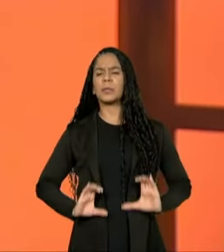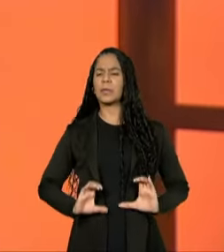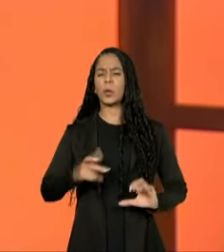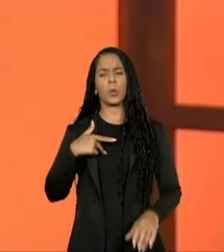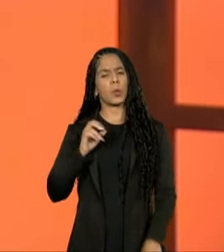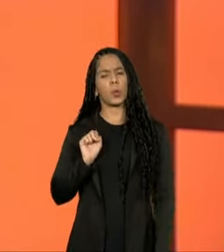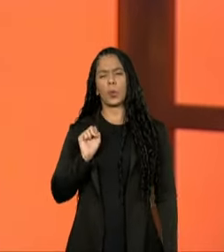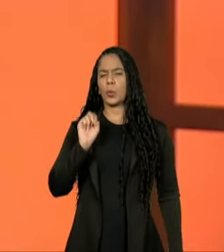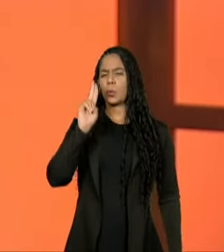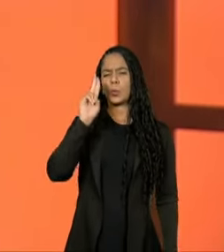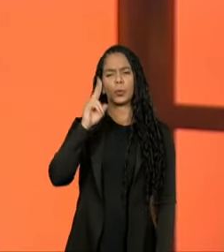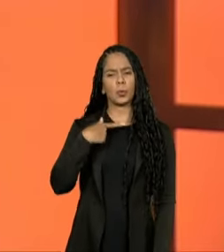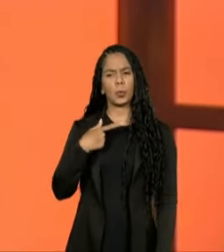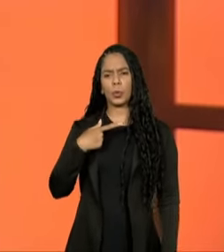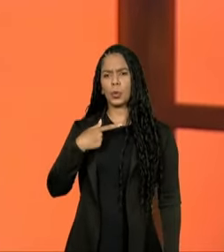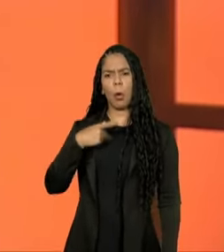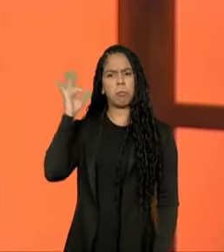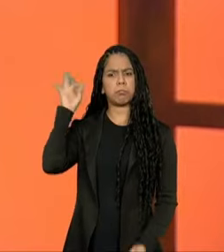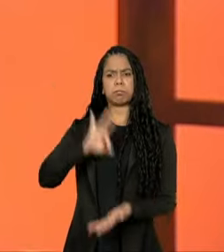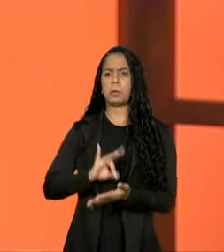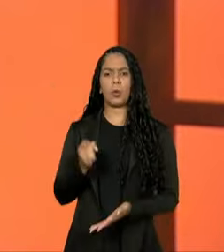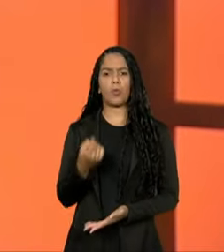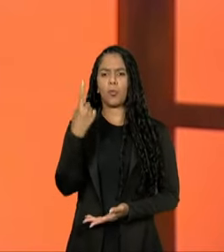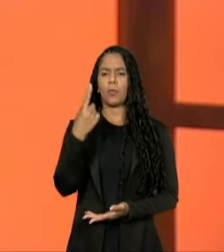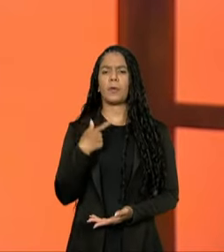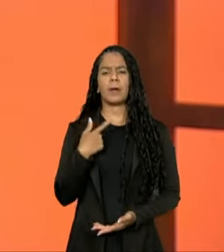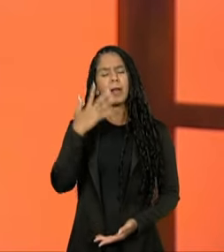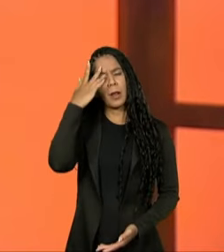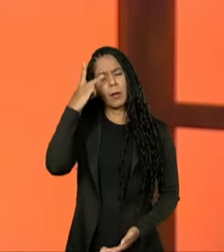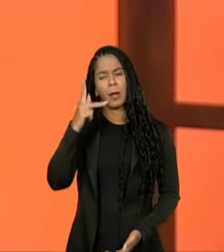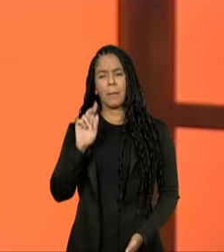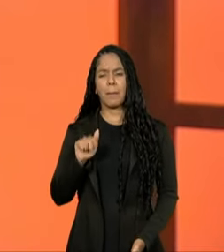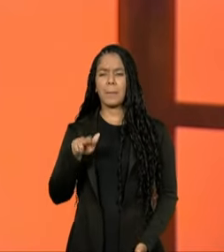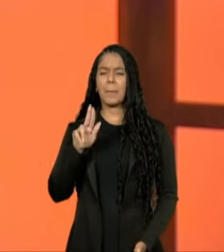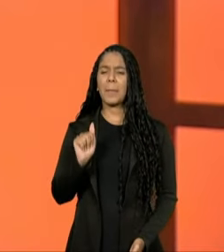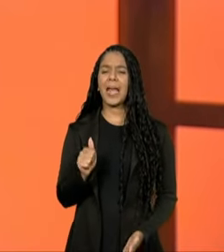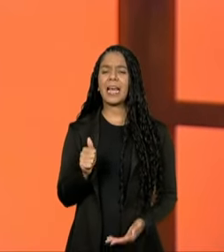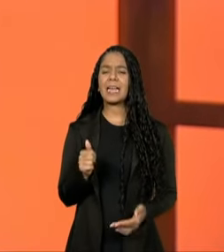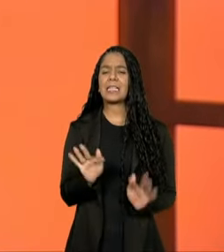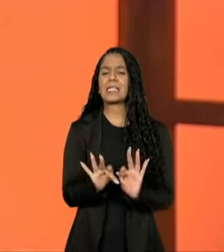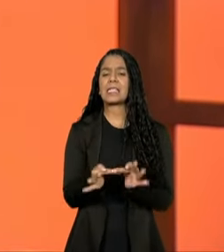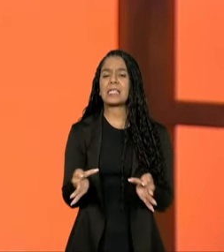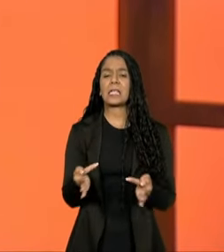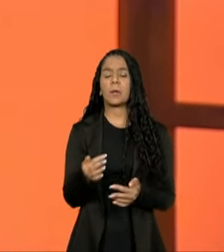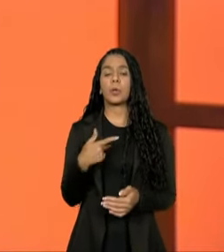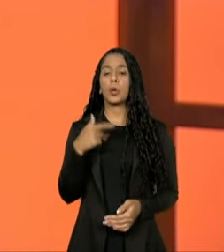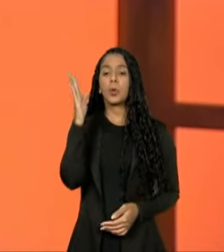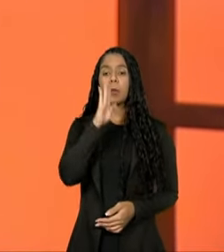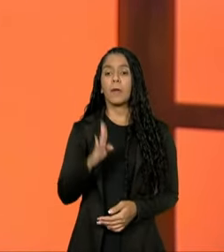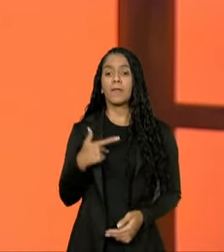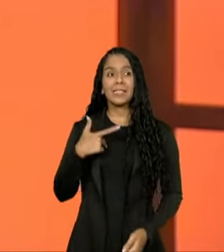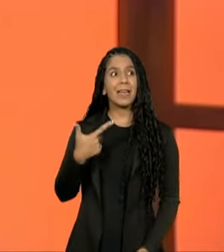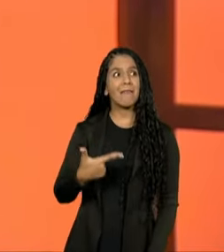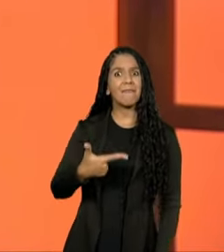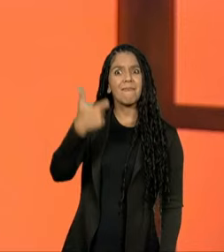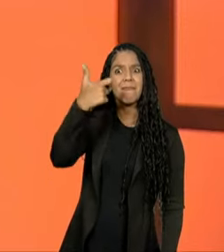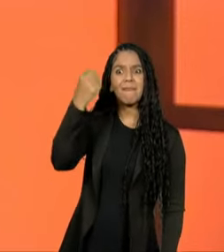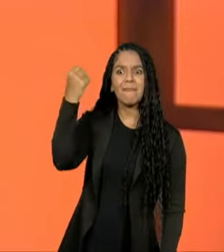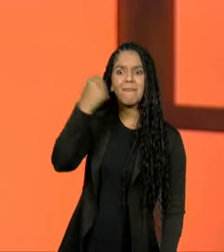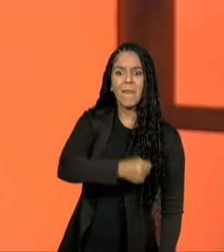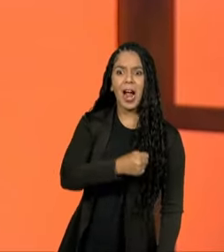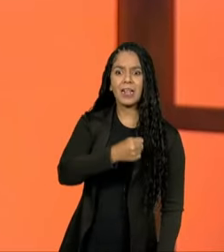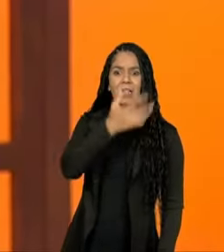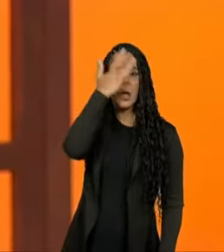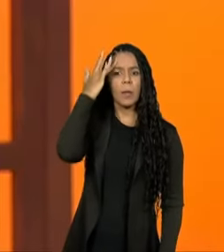sou dono da verdade, nada disso, mas eu acho essa pena muito branda no Brasil, você tirar a vida de uma pessoa barbaramente